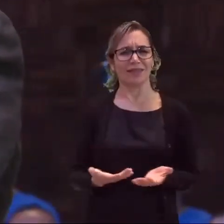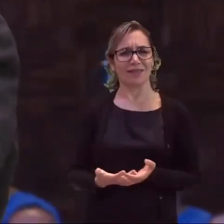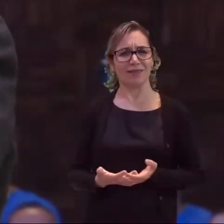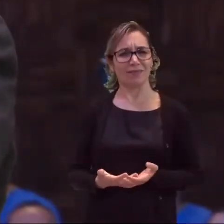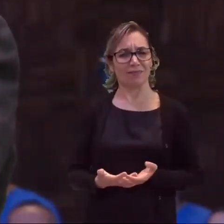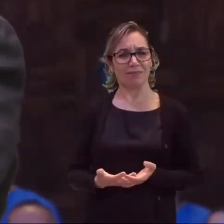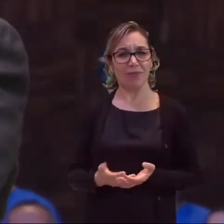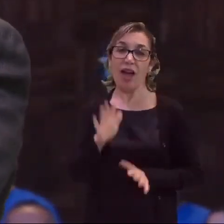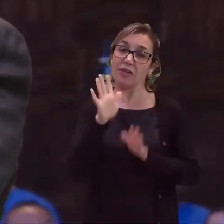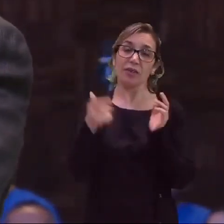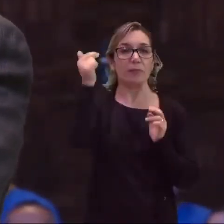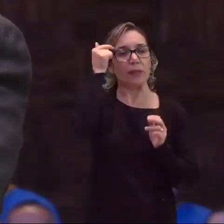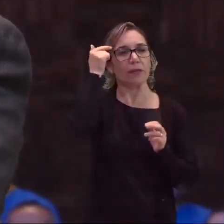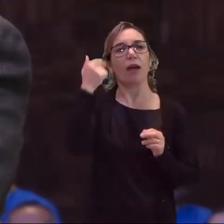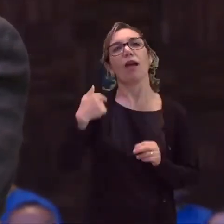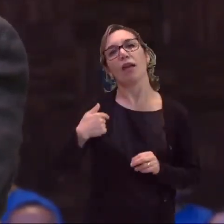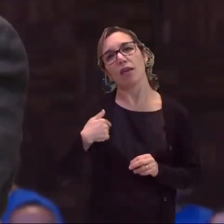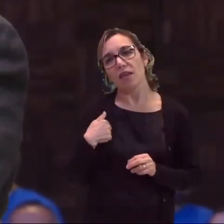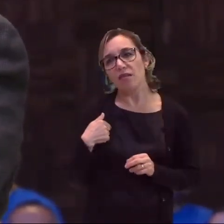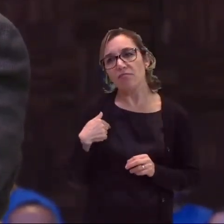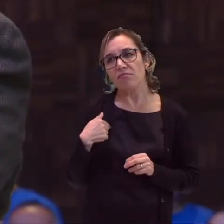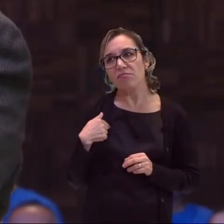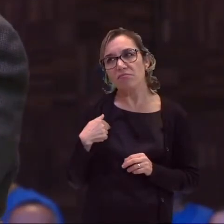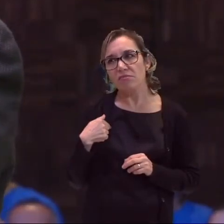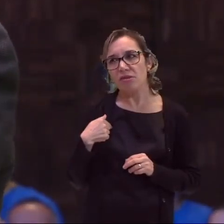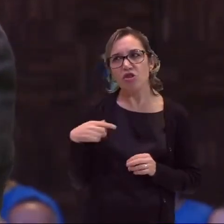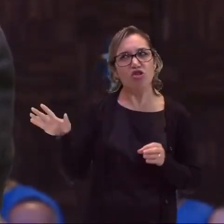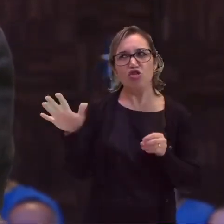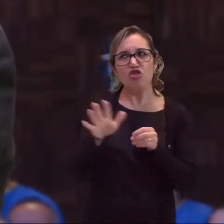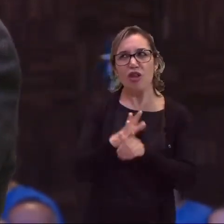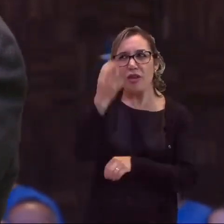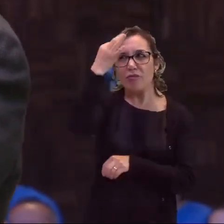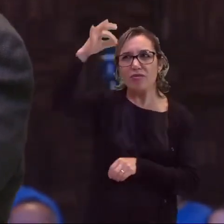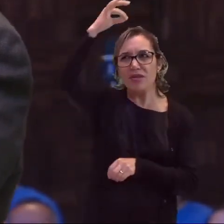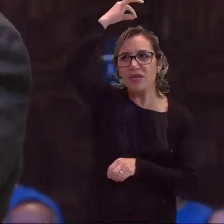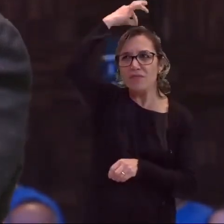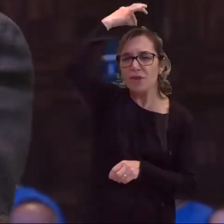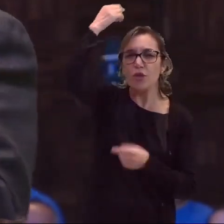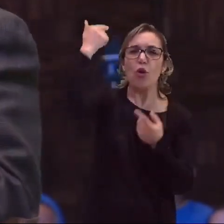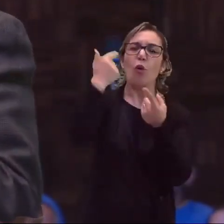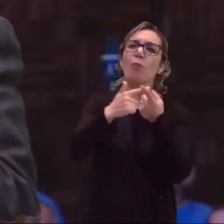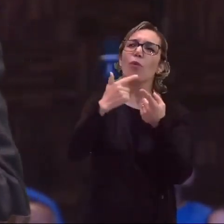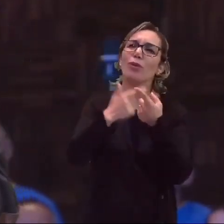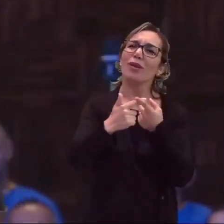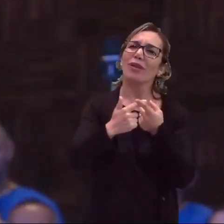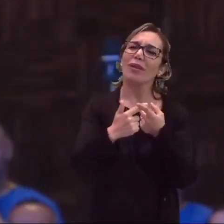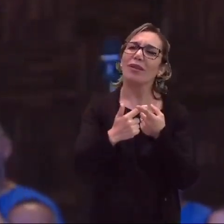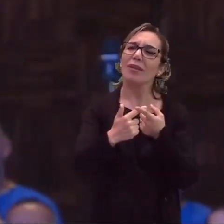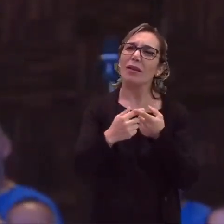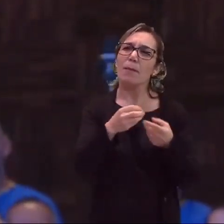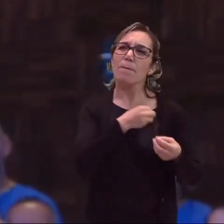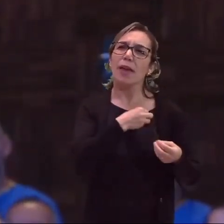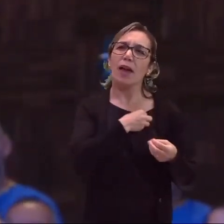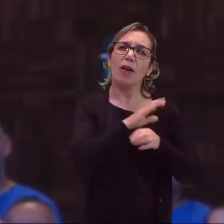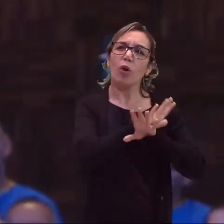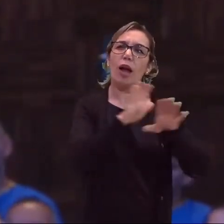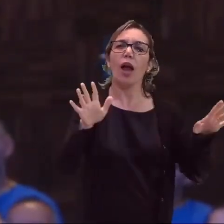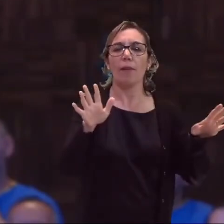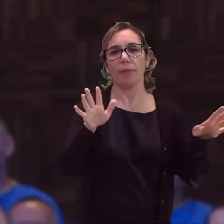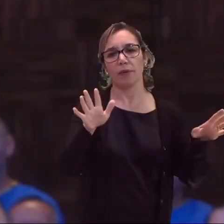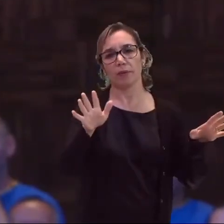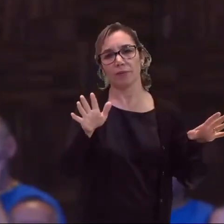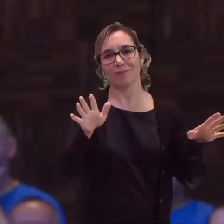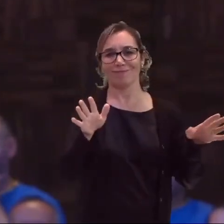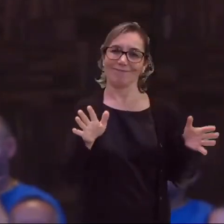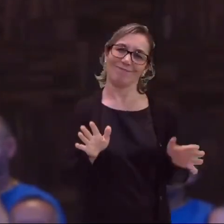em que a minha força de vontade vai determinar o abandono dos meus pecados hoje